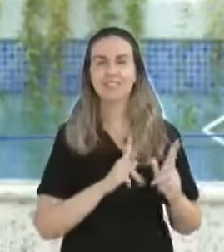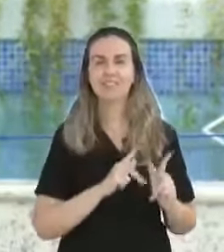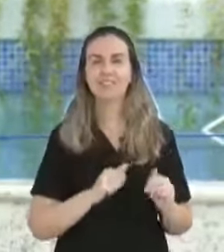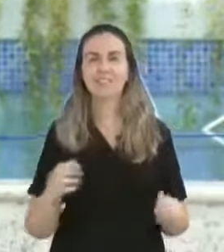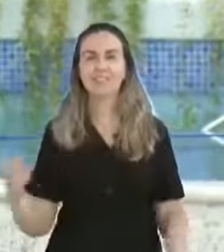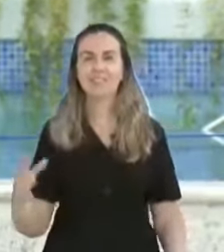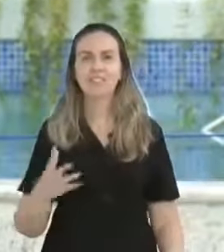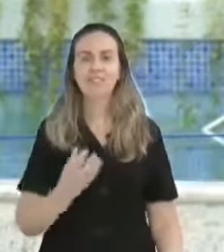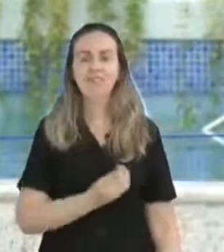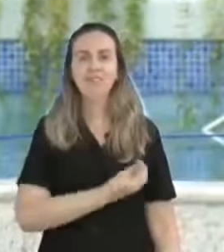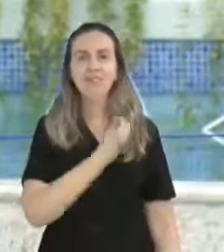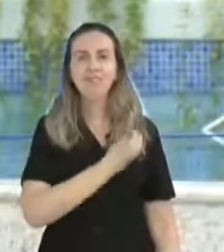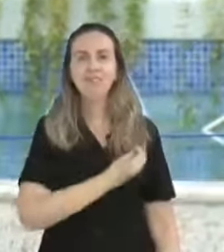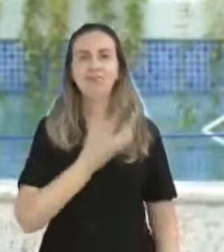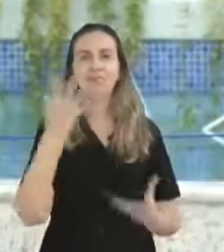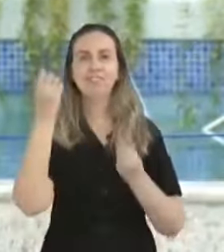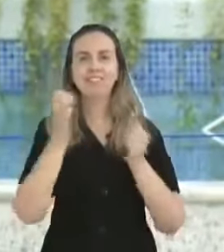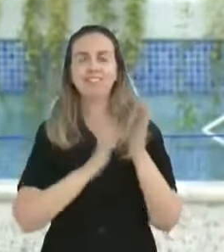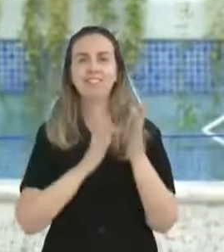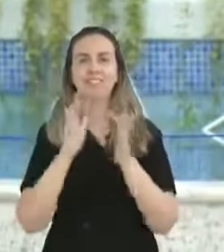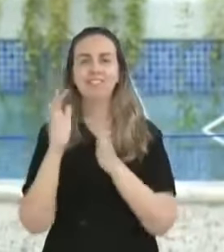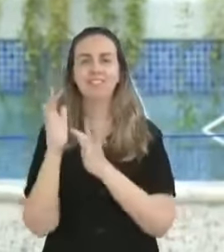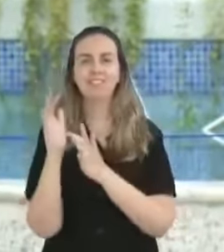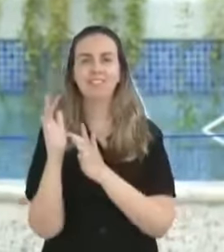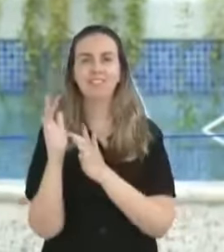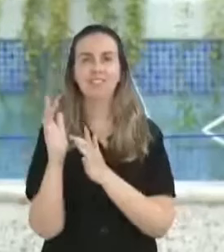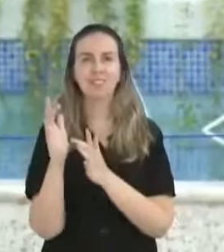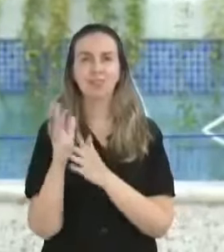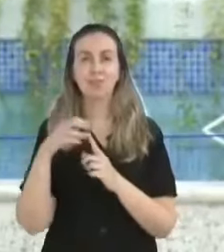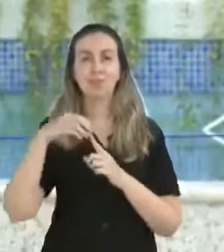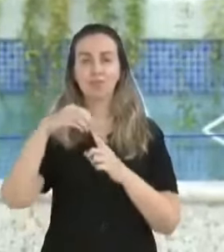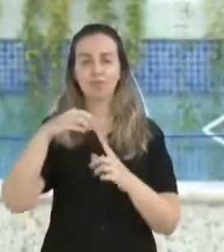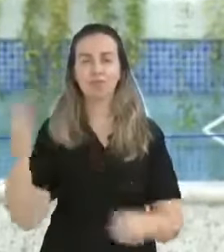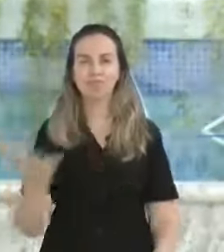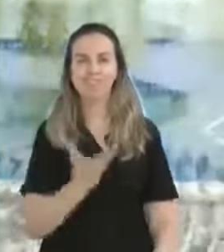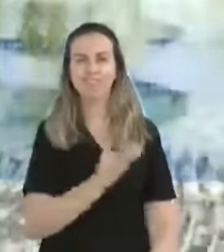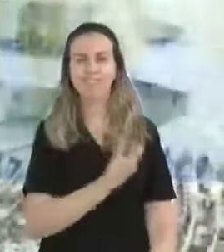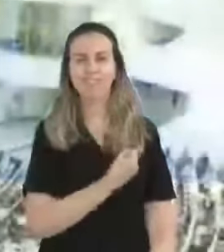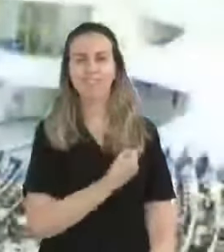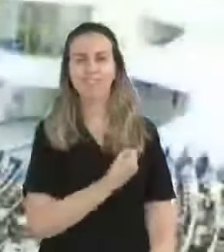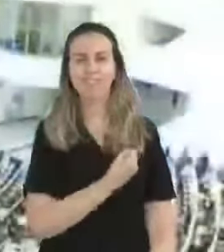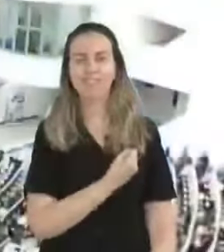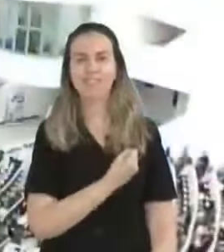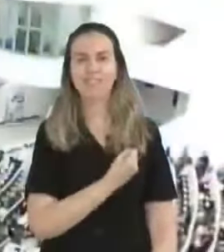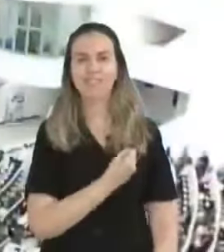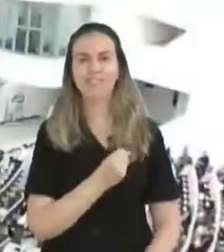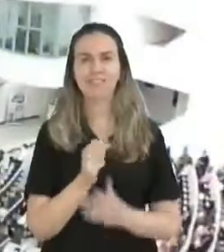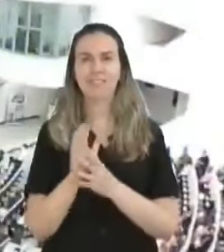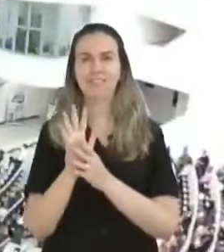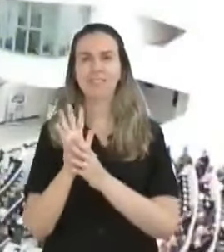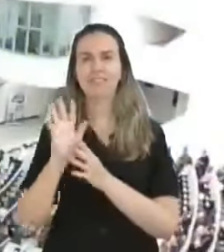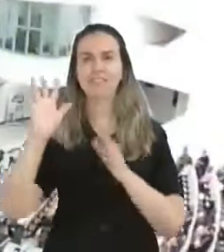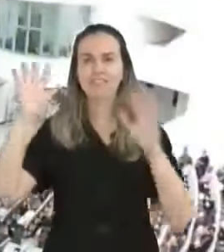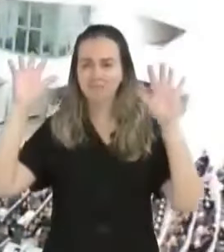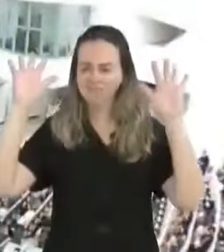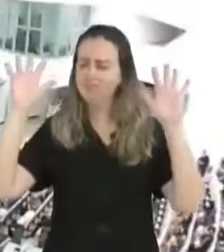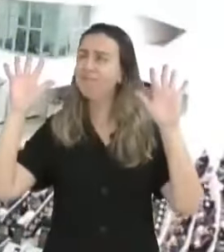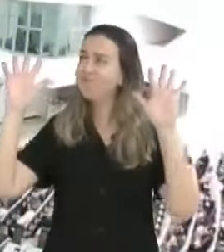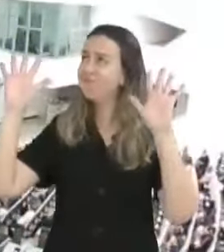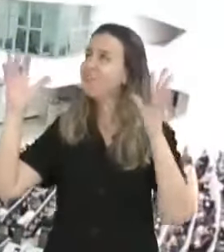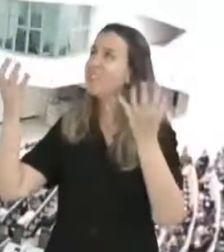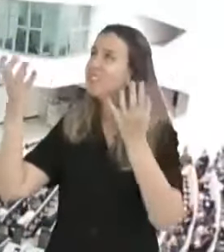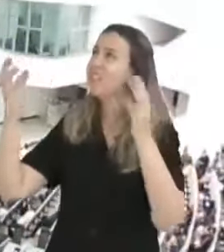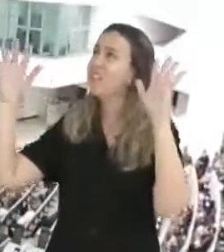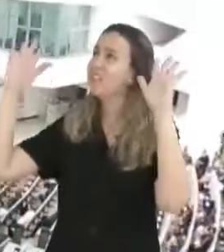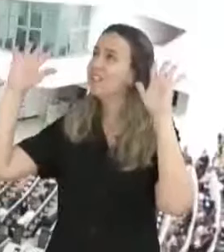hoje, aceitando a Cristo como seu Salvador? Levante uma de suas